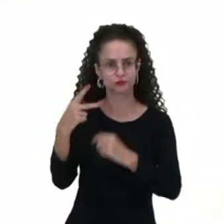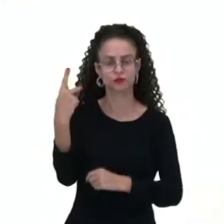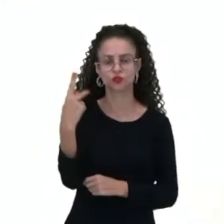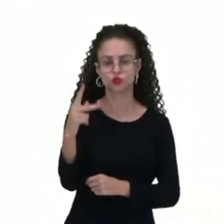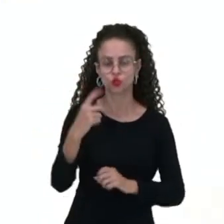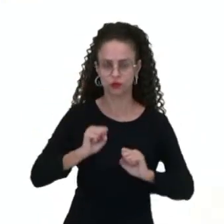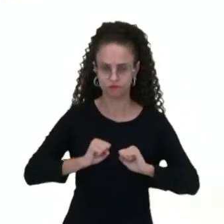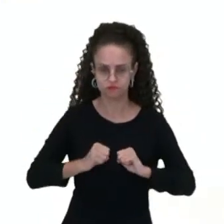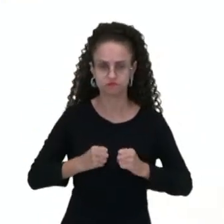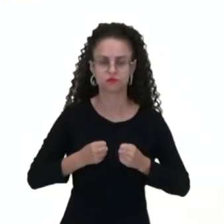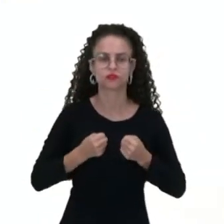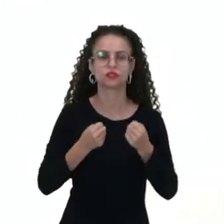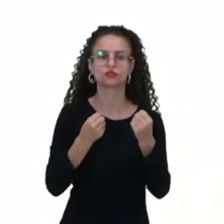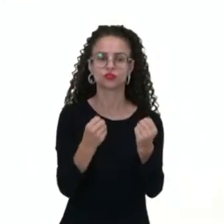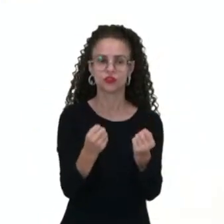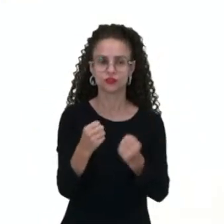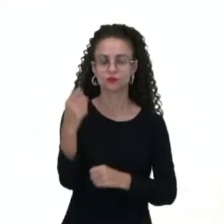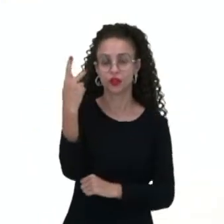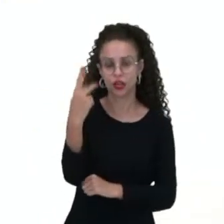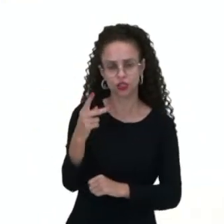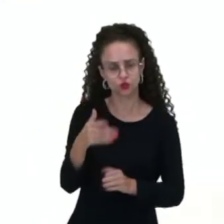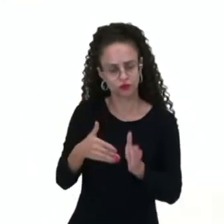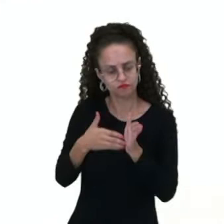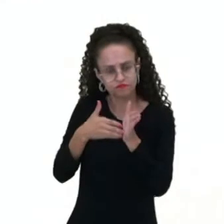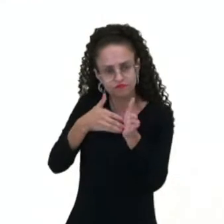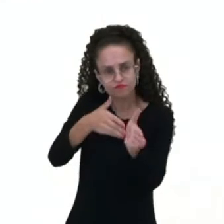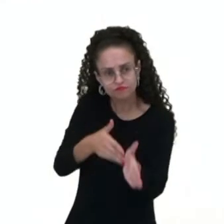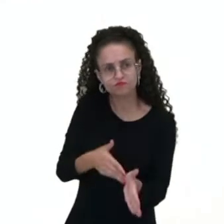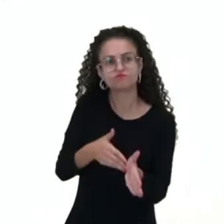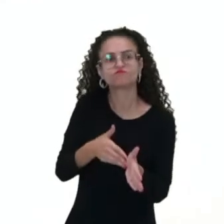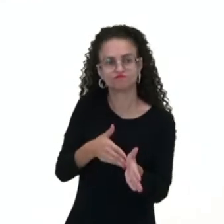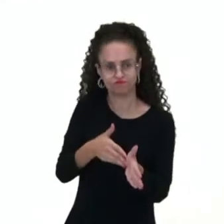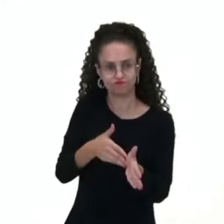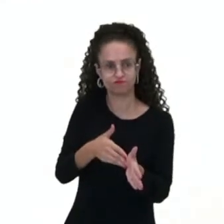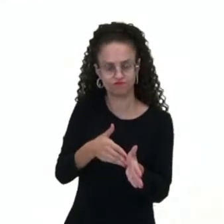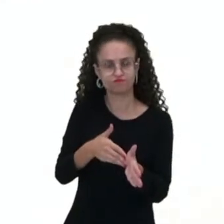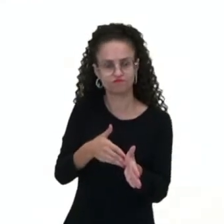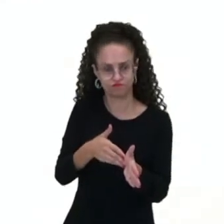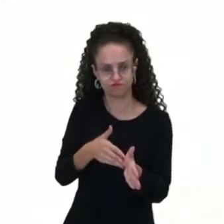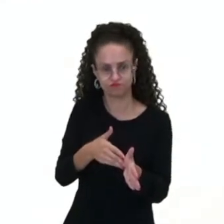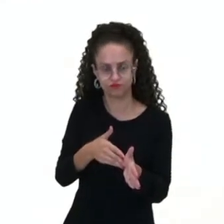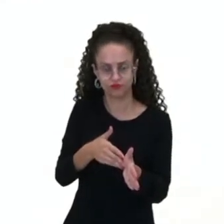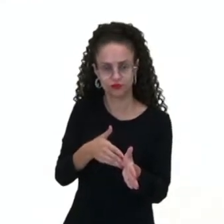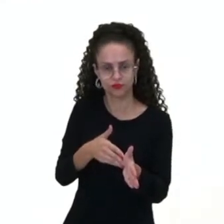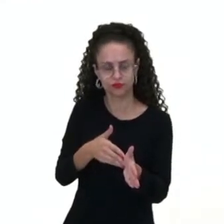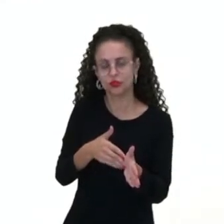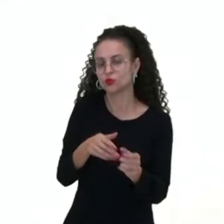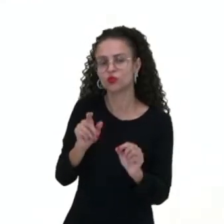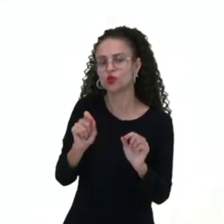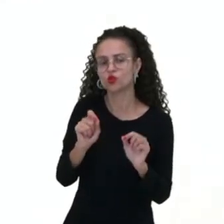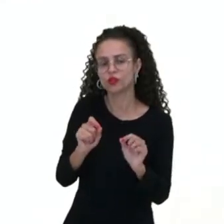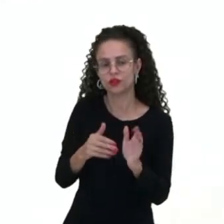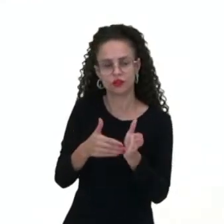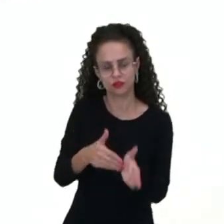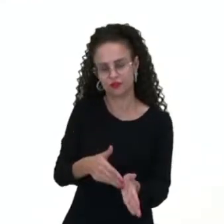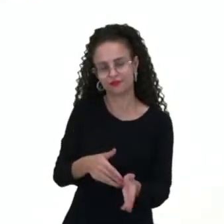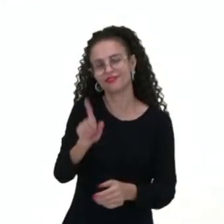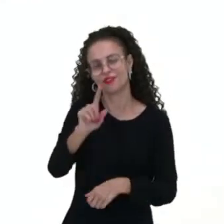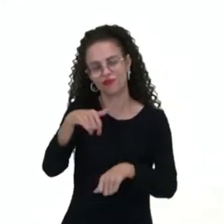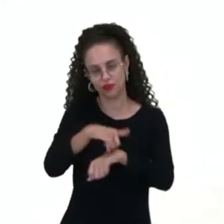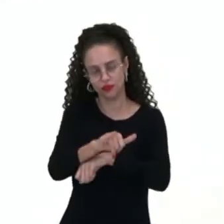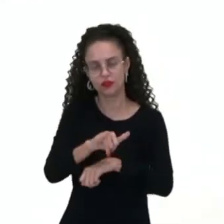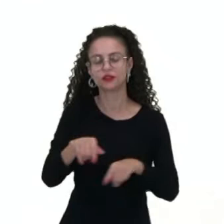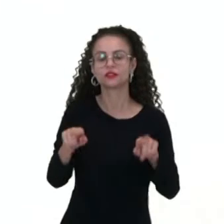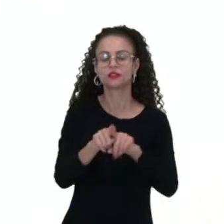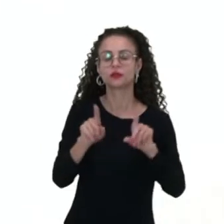sua dedicação, a sua assiduidade, né? Ou seja, não faltar, e